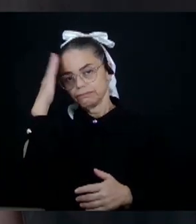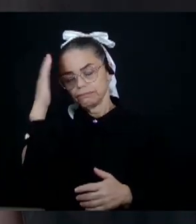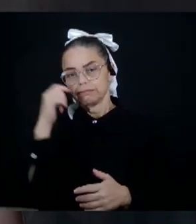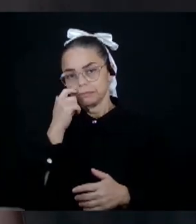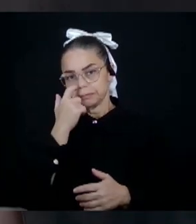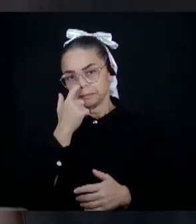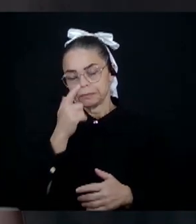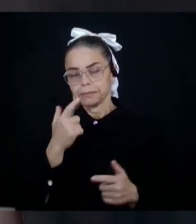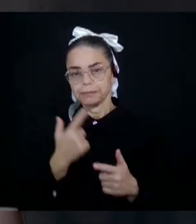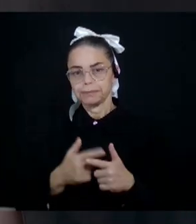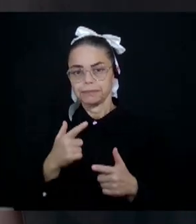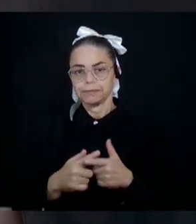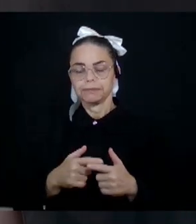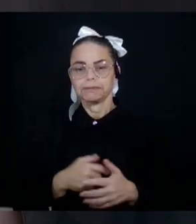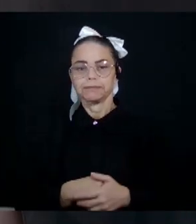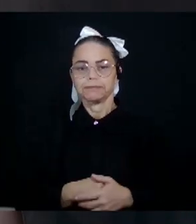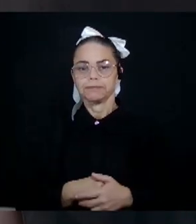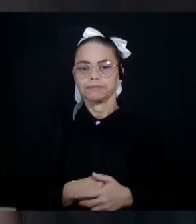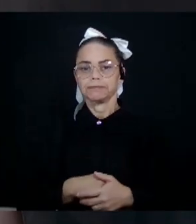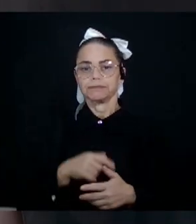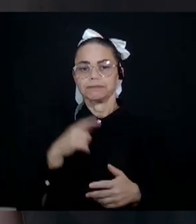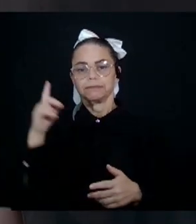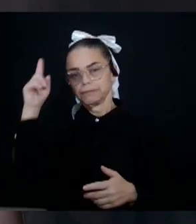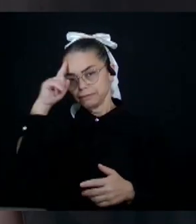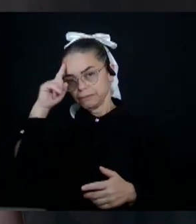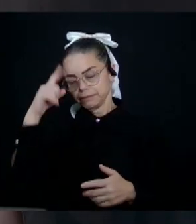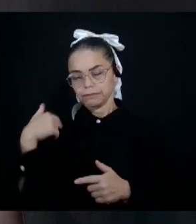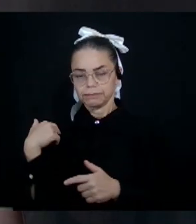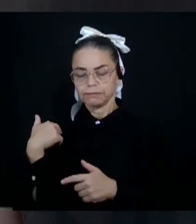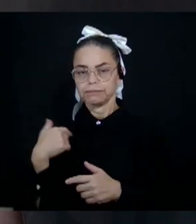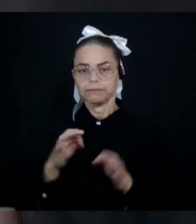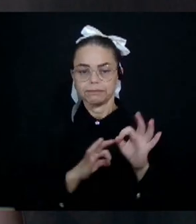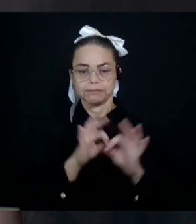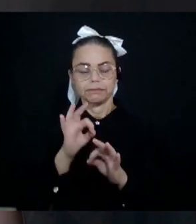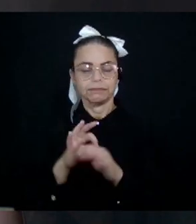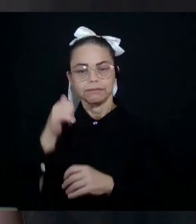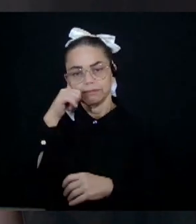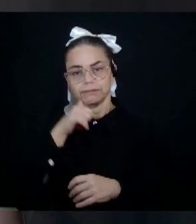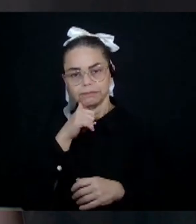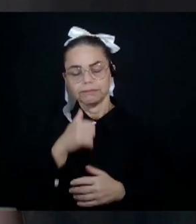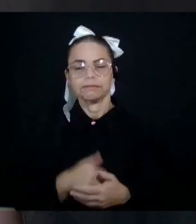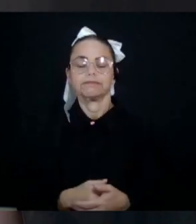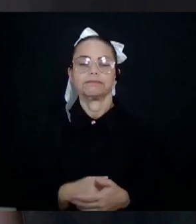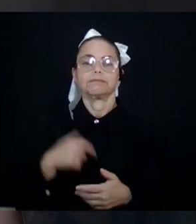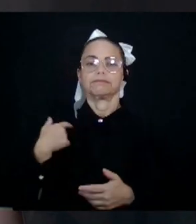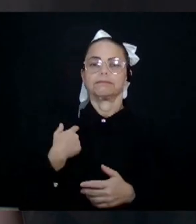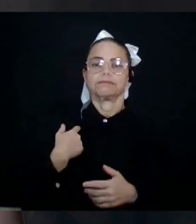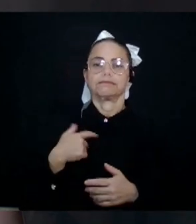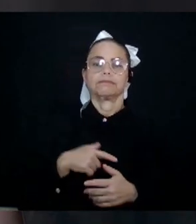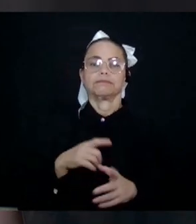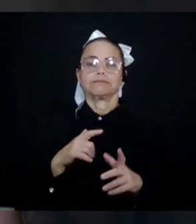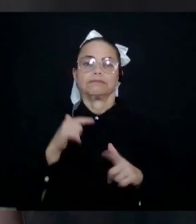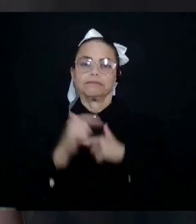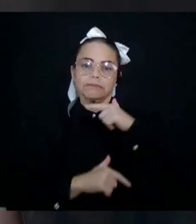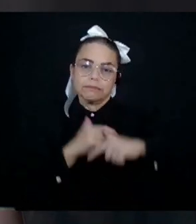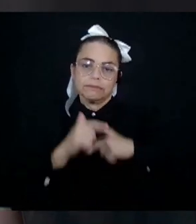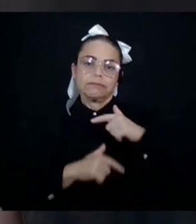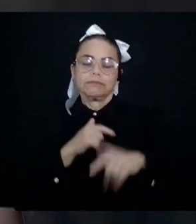ele estrutura a rotina dessas mulheres, né? E é um tipo de trabalho que às vezes